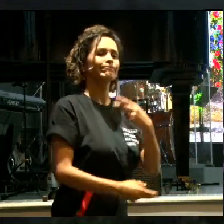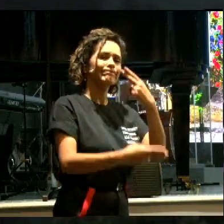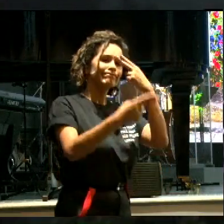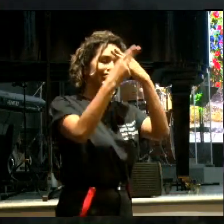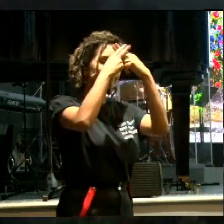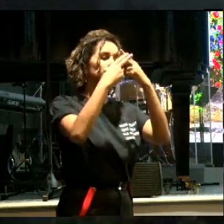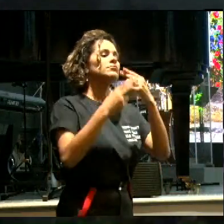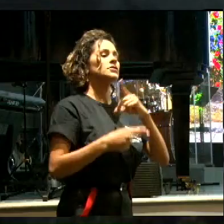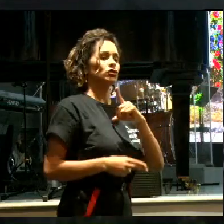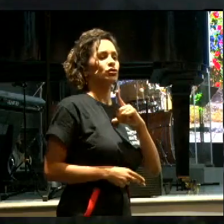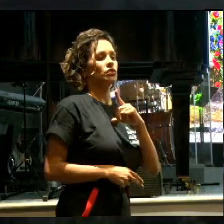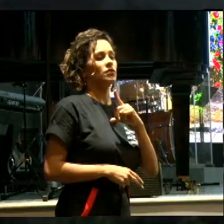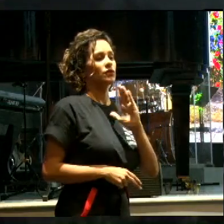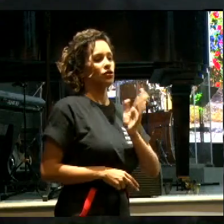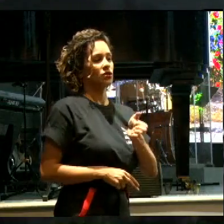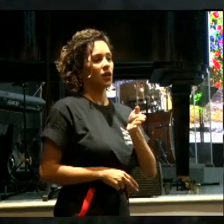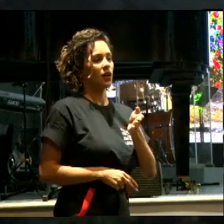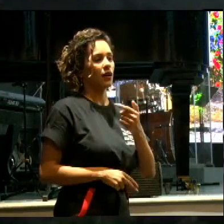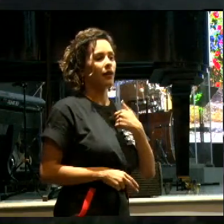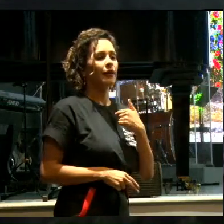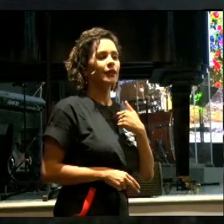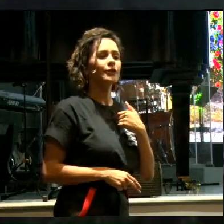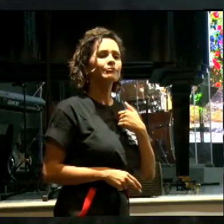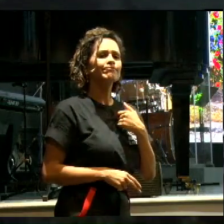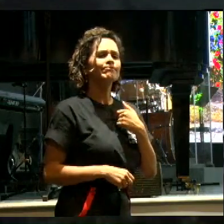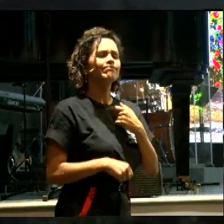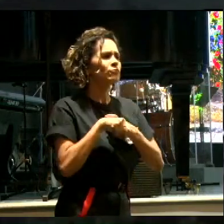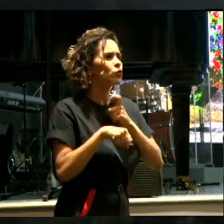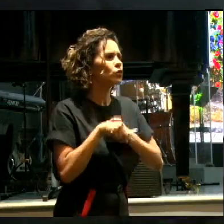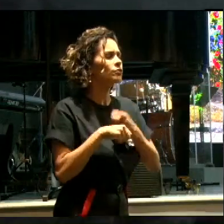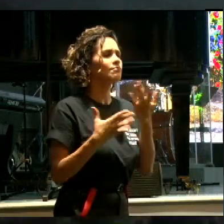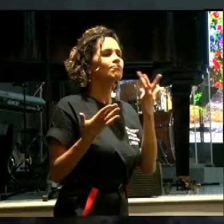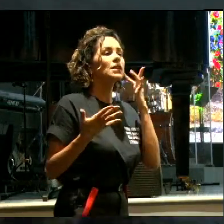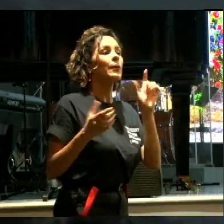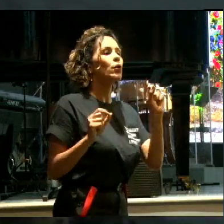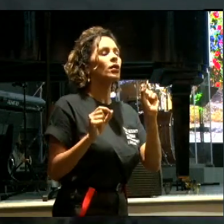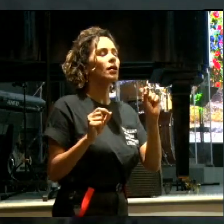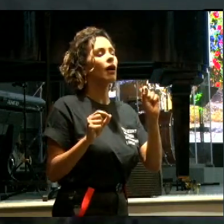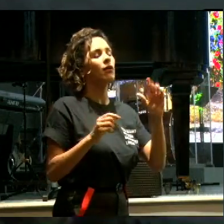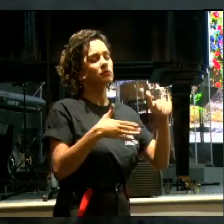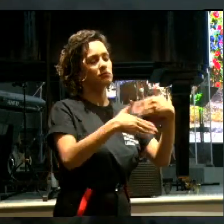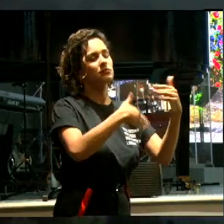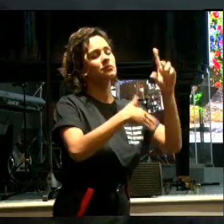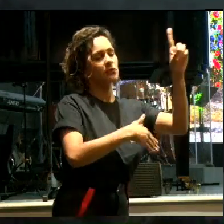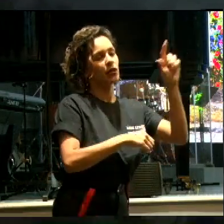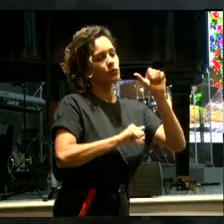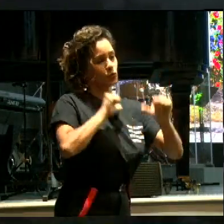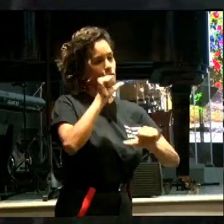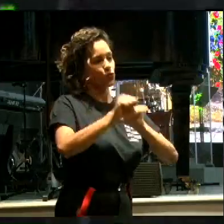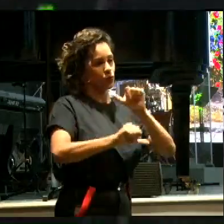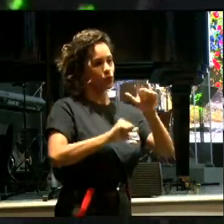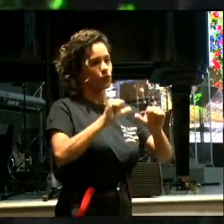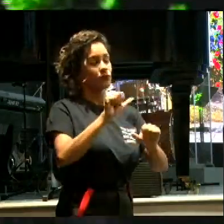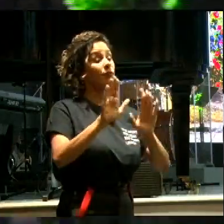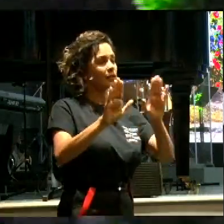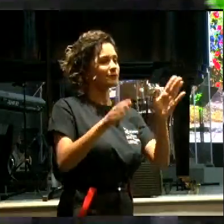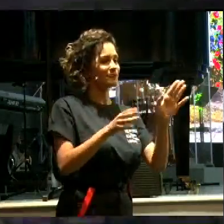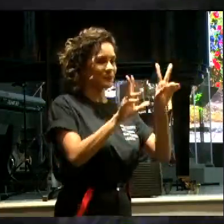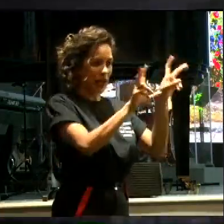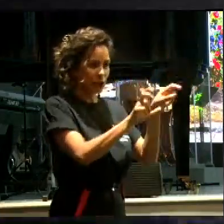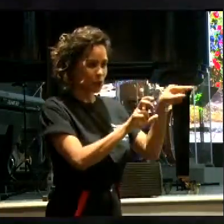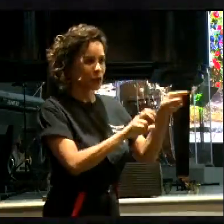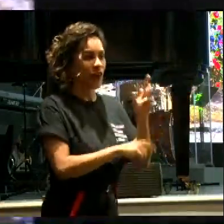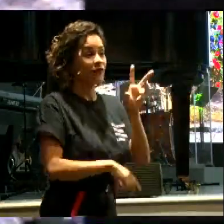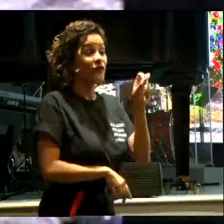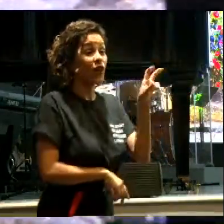era. Até que um dia, Deus foi e trabalhou. Mas voltando no assunto, eu fiquei muito chateada com a minha avó, e minha avó